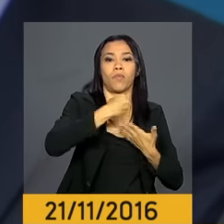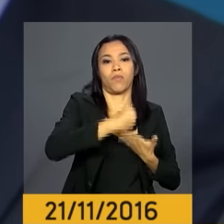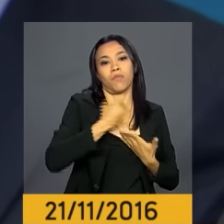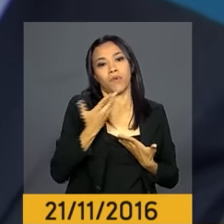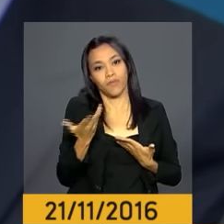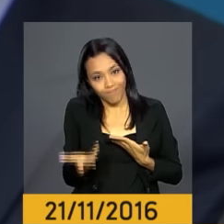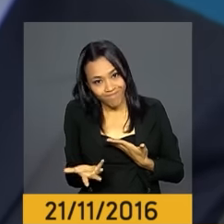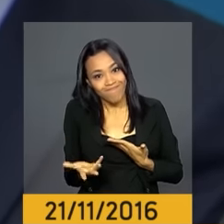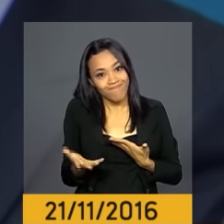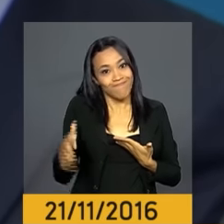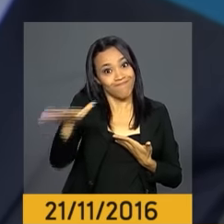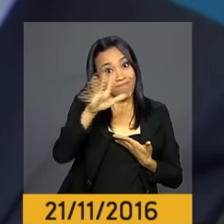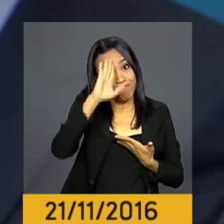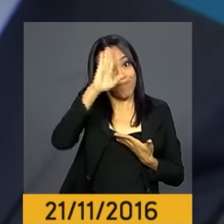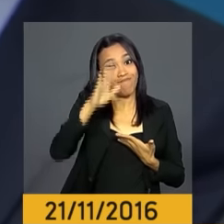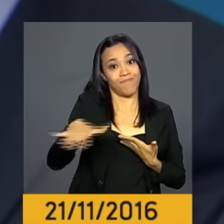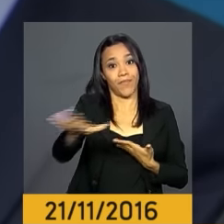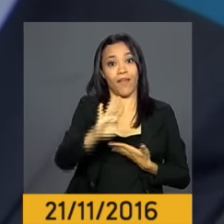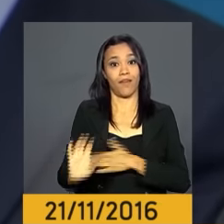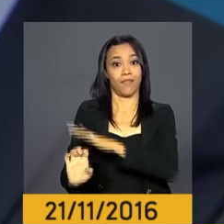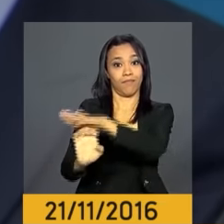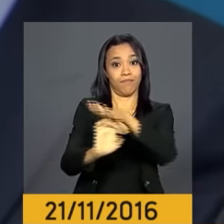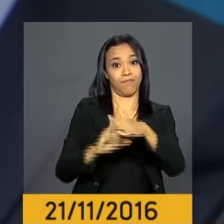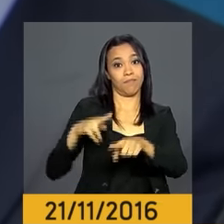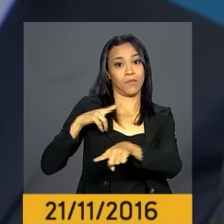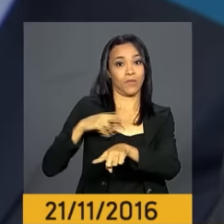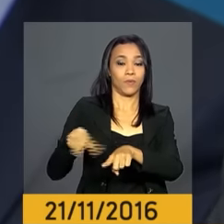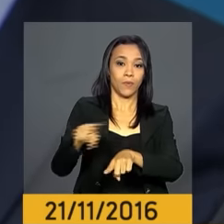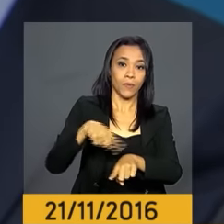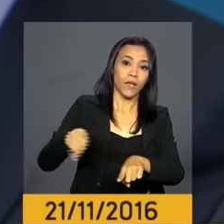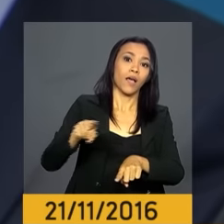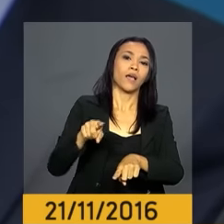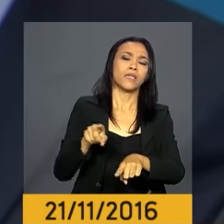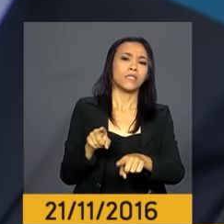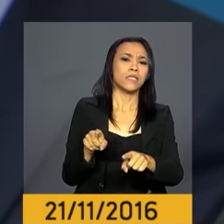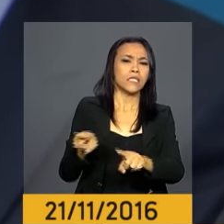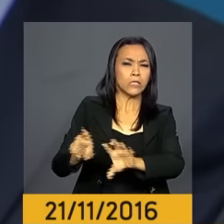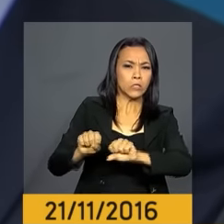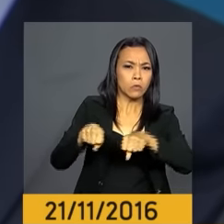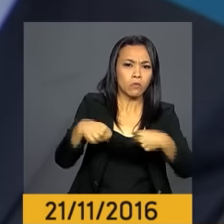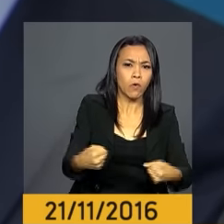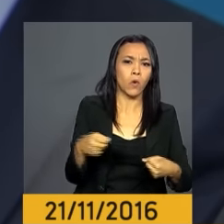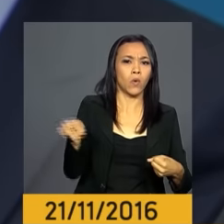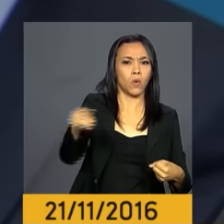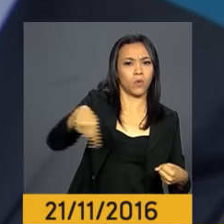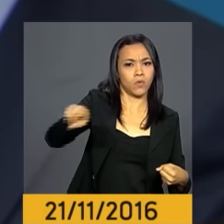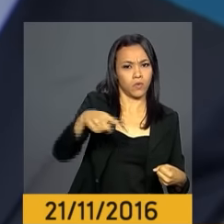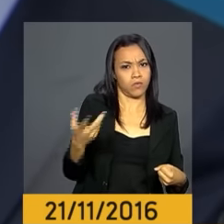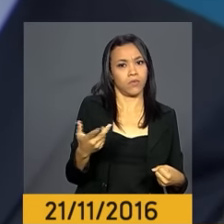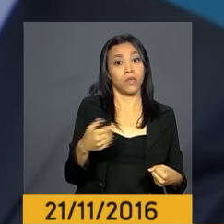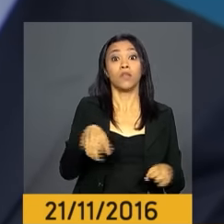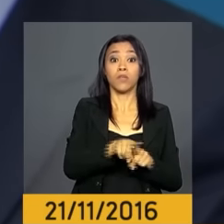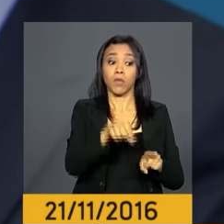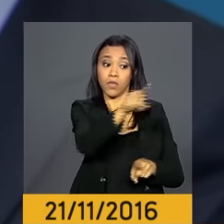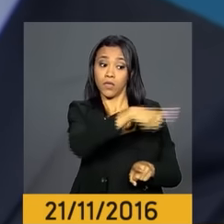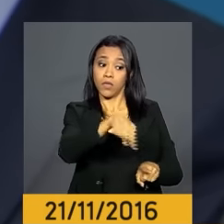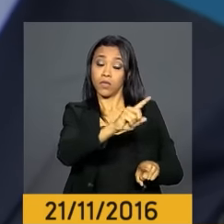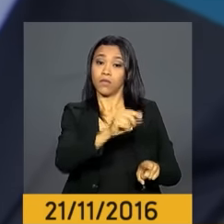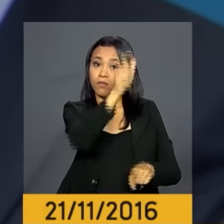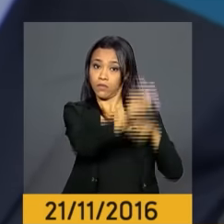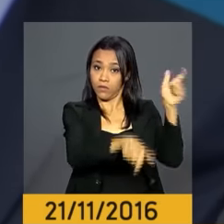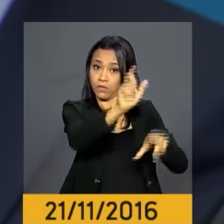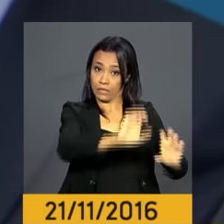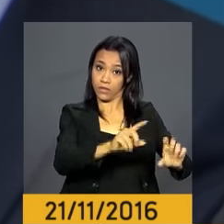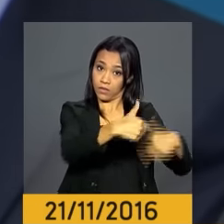precisamente no setor privado, e no setor privado pela conjugação de esforços dos que trabalham, dos trabalhadores, com aqueles